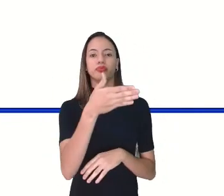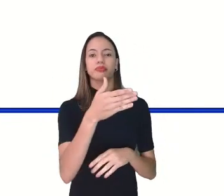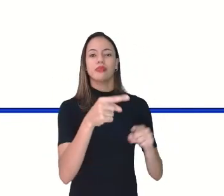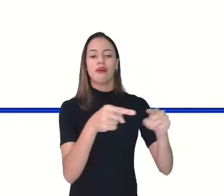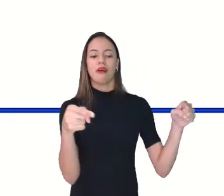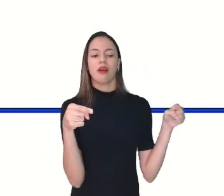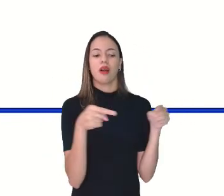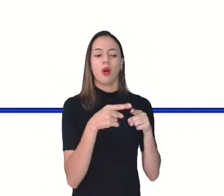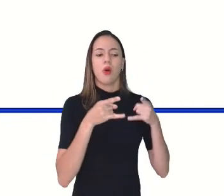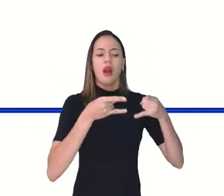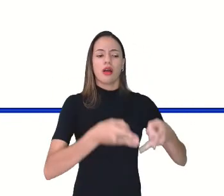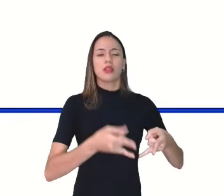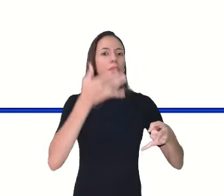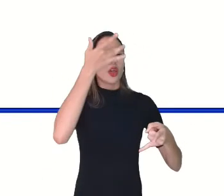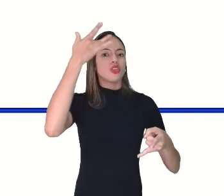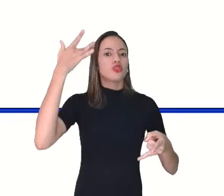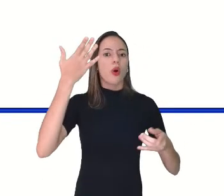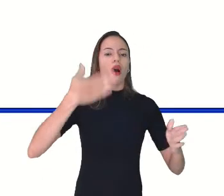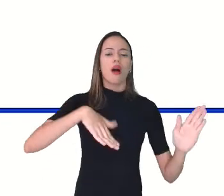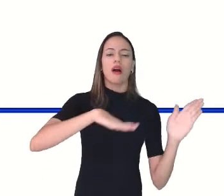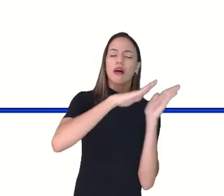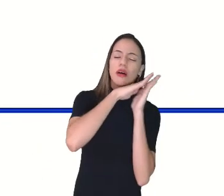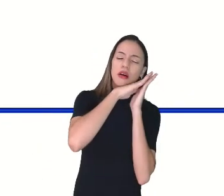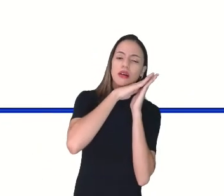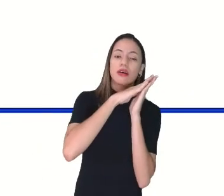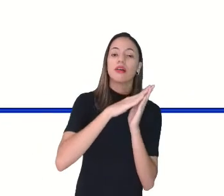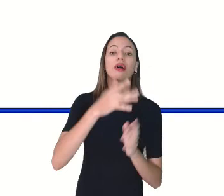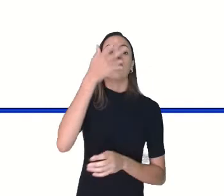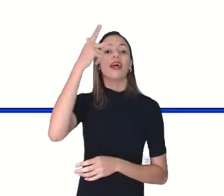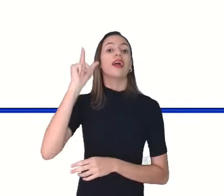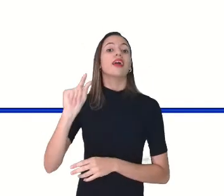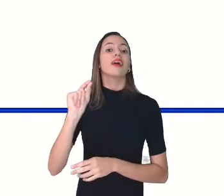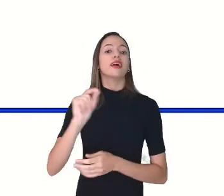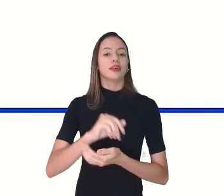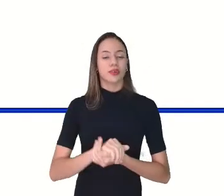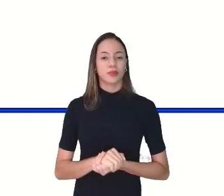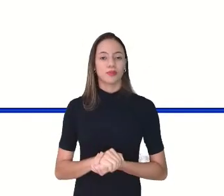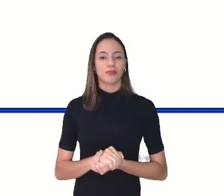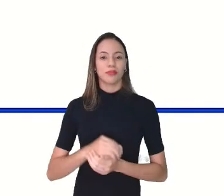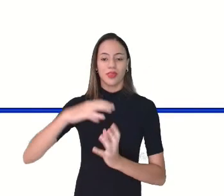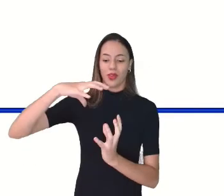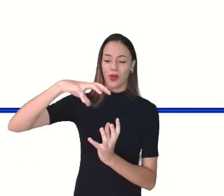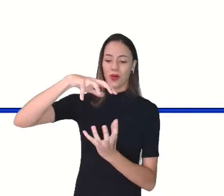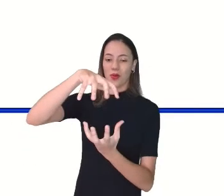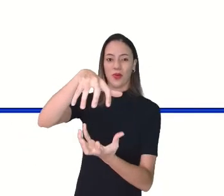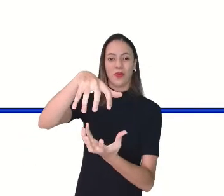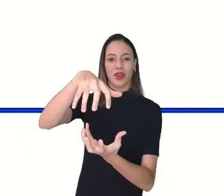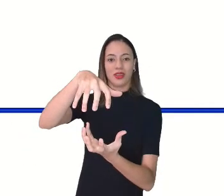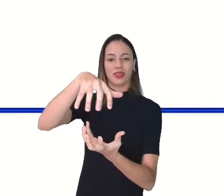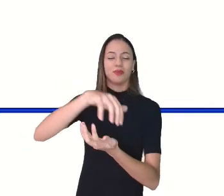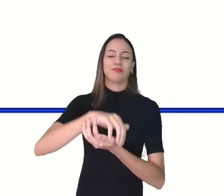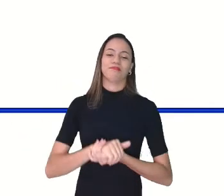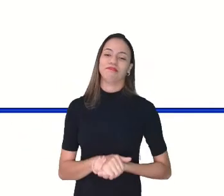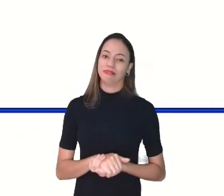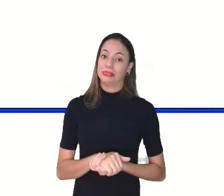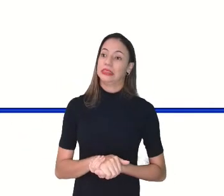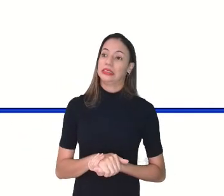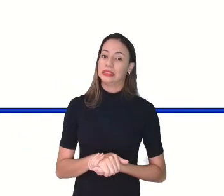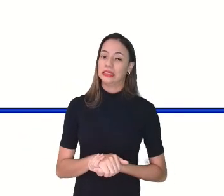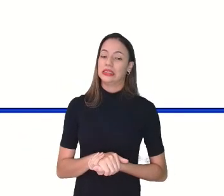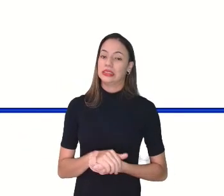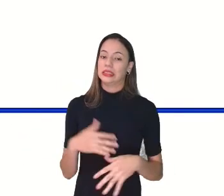E quem é que está deitado na cama de Mafalda? O planeta Terra.